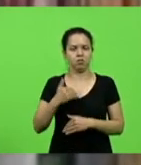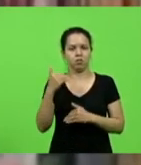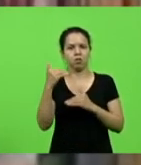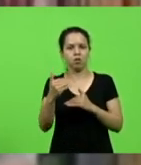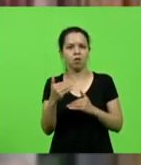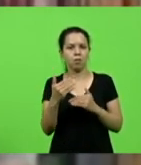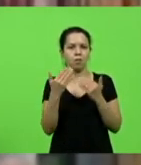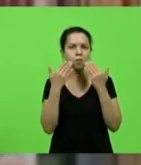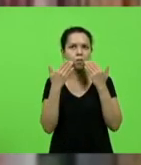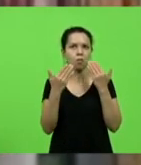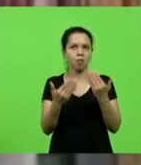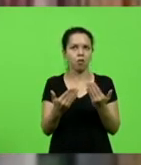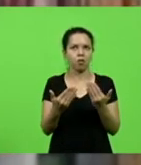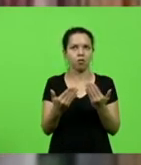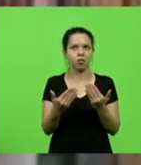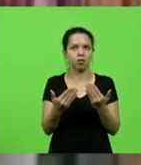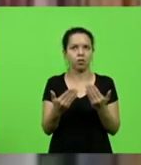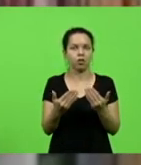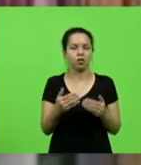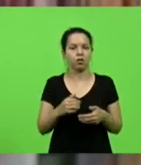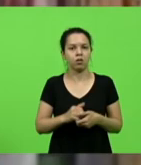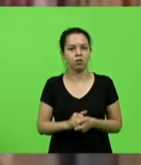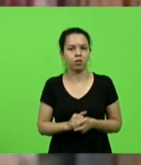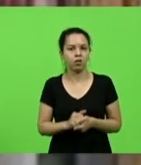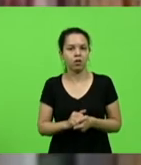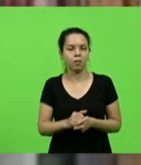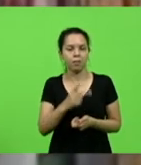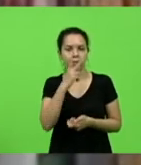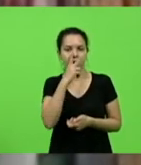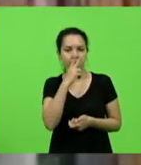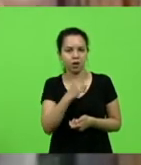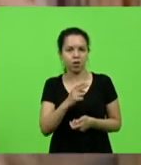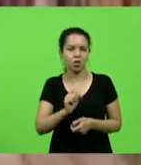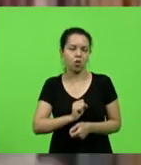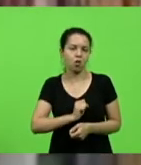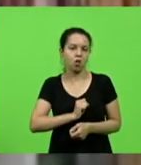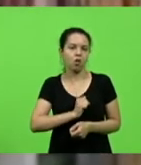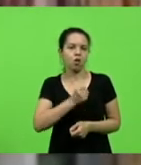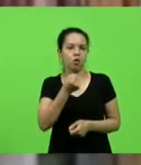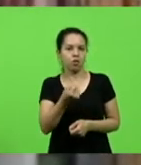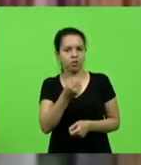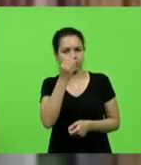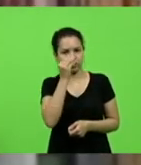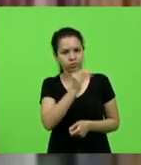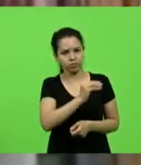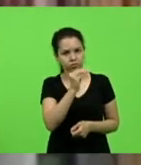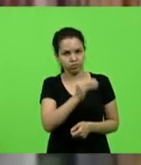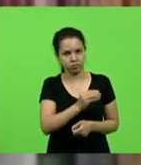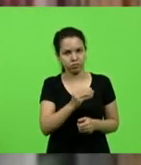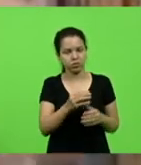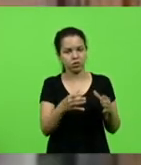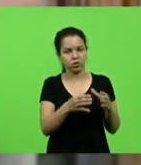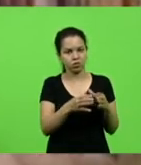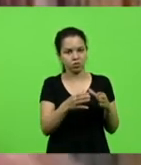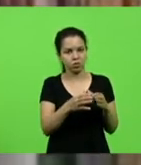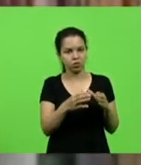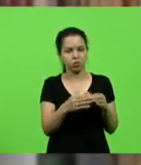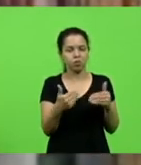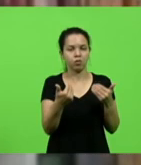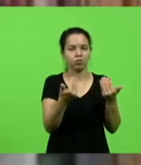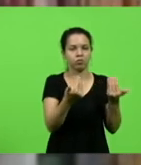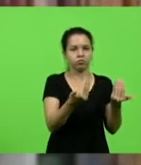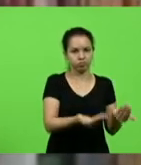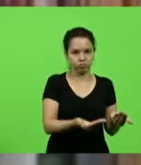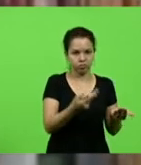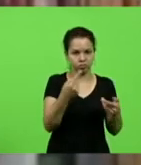indicavam, insinuavam algum tipo de ódio ou até desprezo pelo adversário no debate político. Nós vimos,